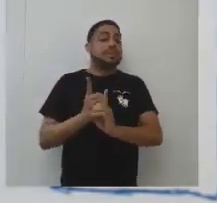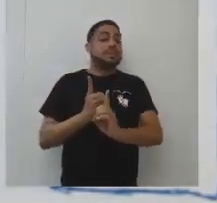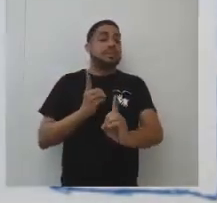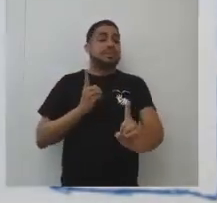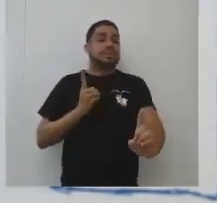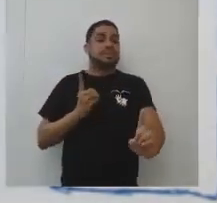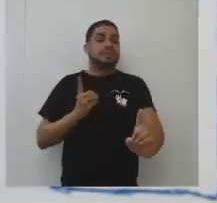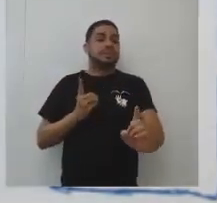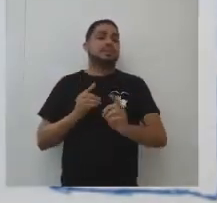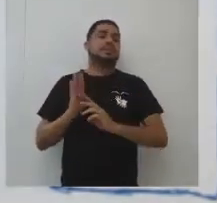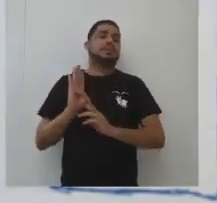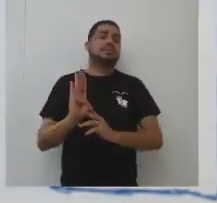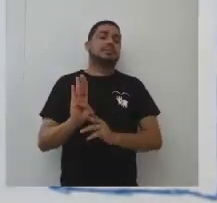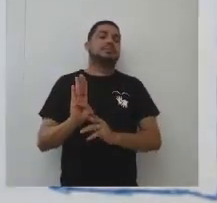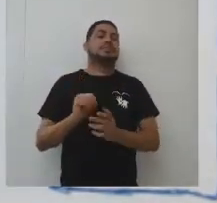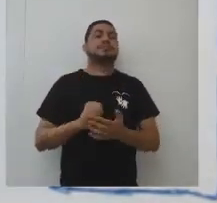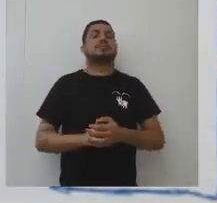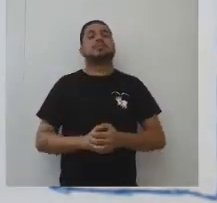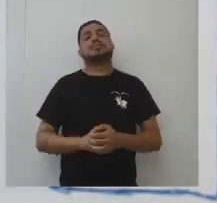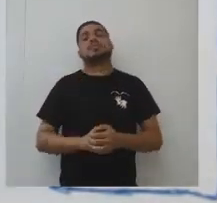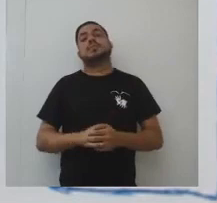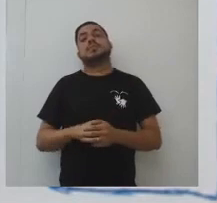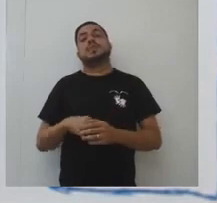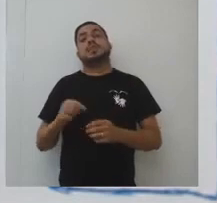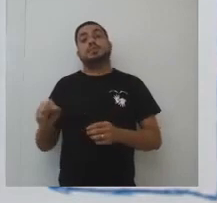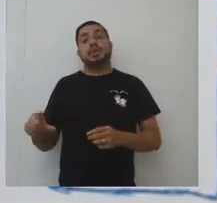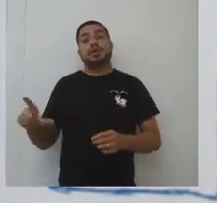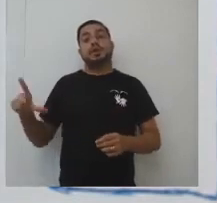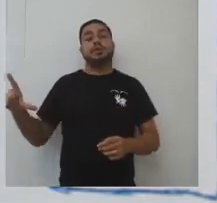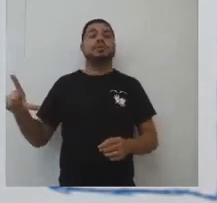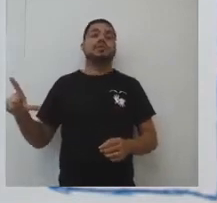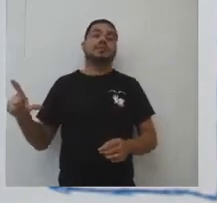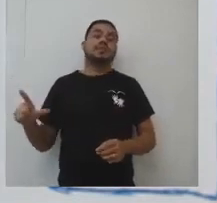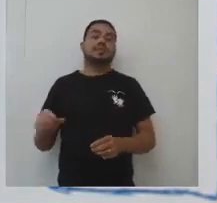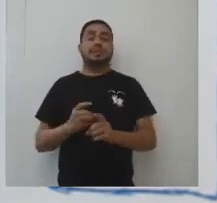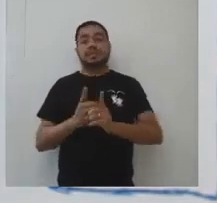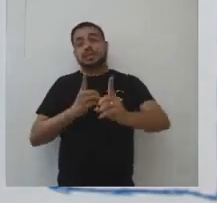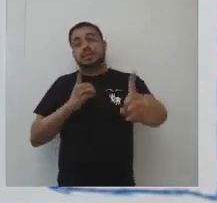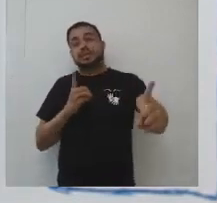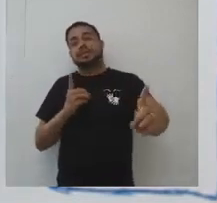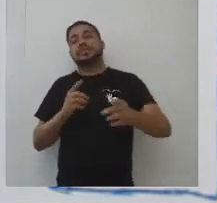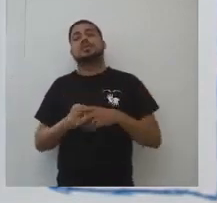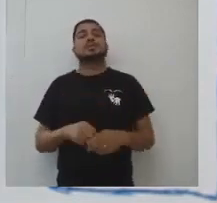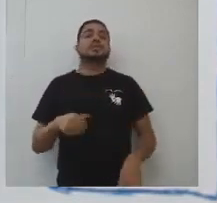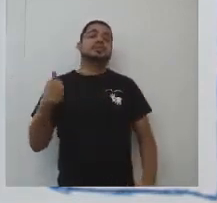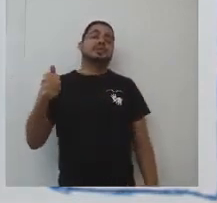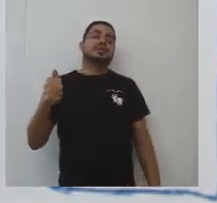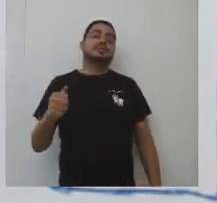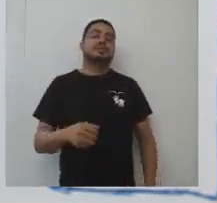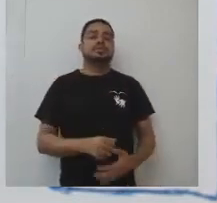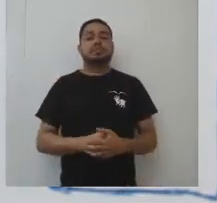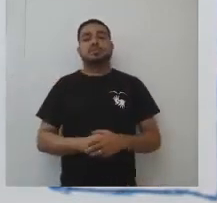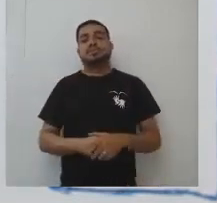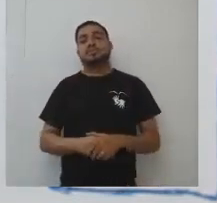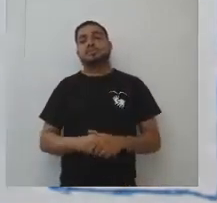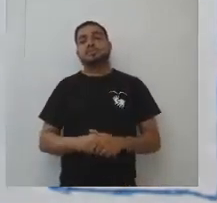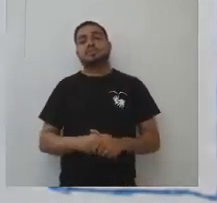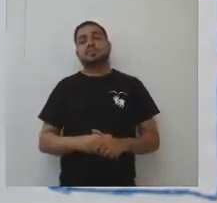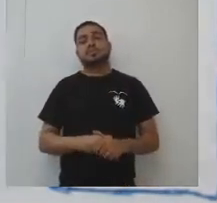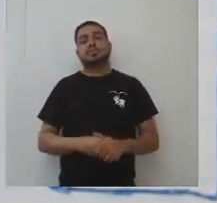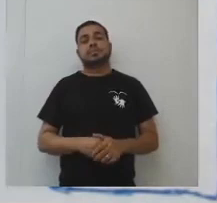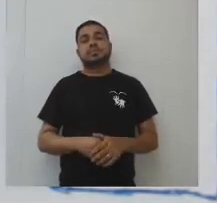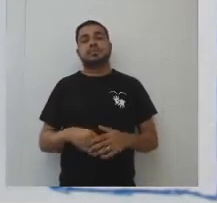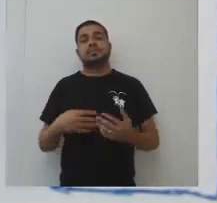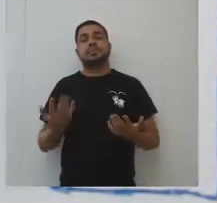Distância de B é maior do que a distância de quem? De A.